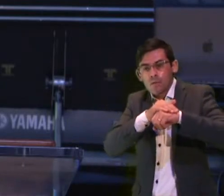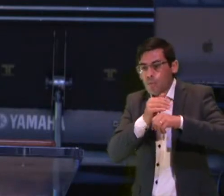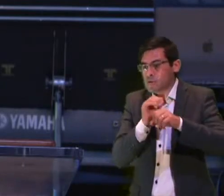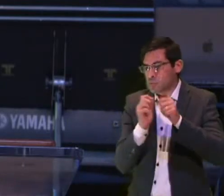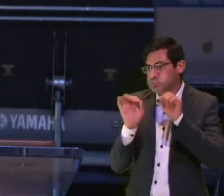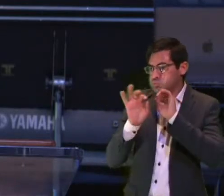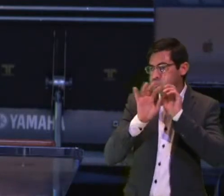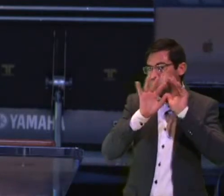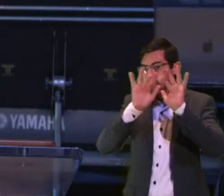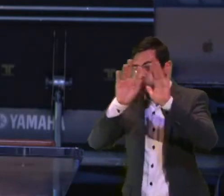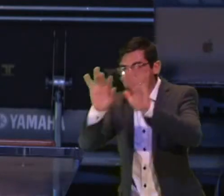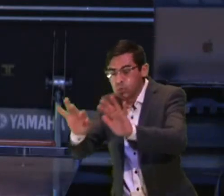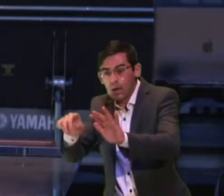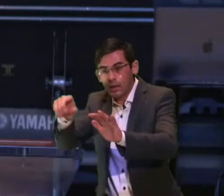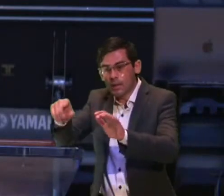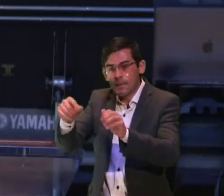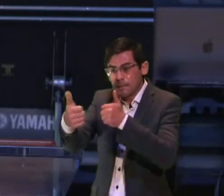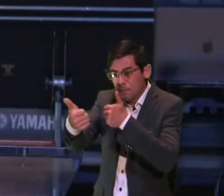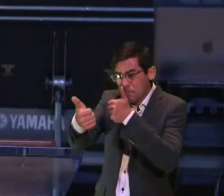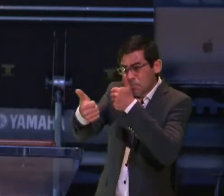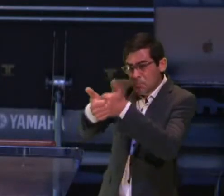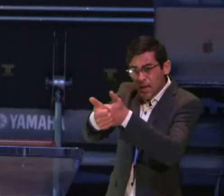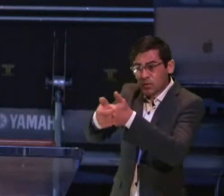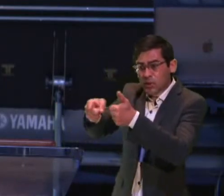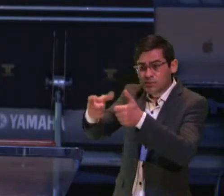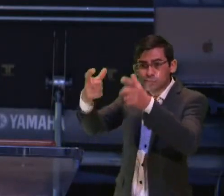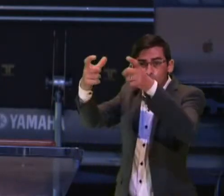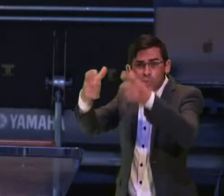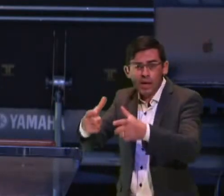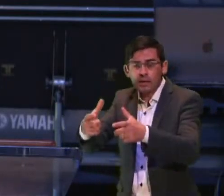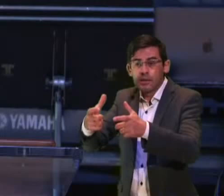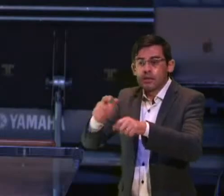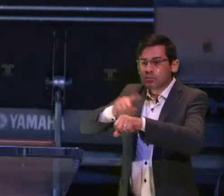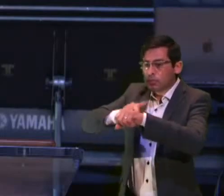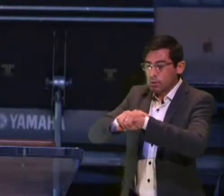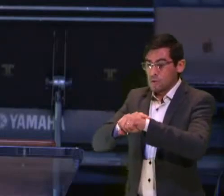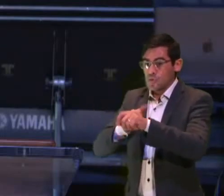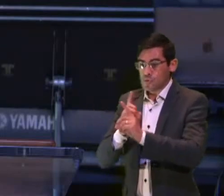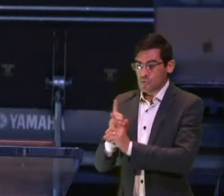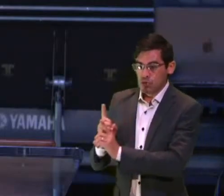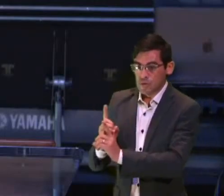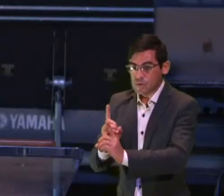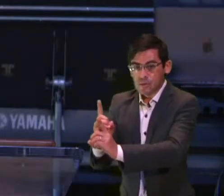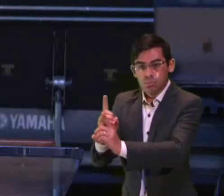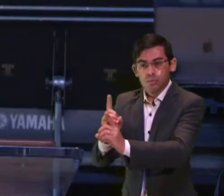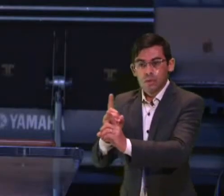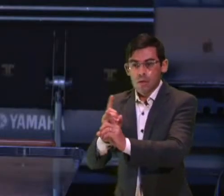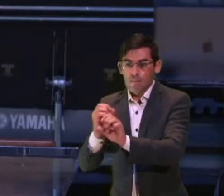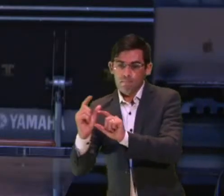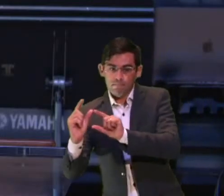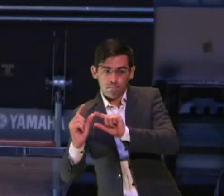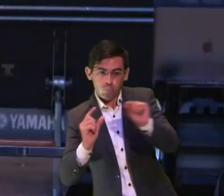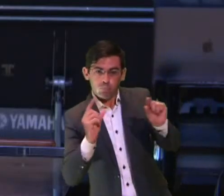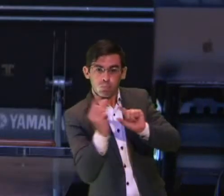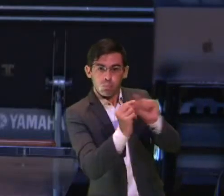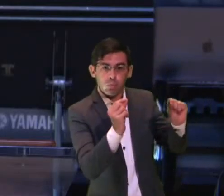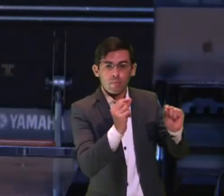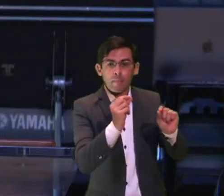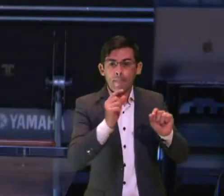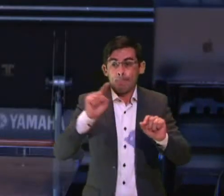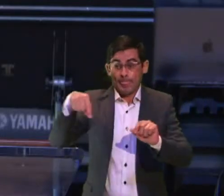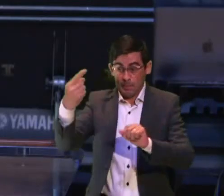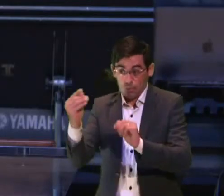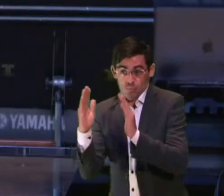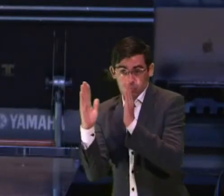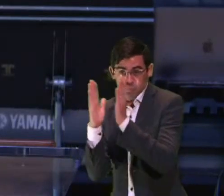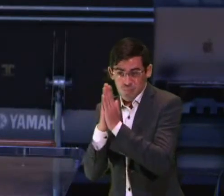e começam a colocar as pessoas ali perto do pórtico de Salomão. E quando os discípulos saíam deste lugar, depois de terem